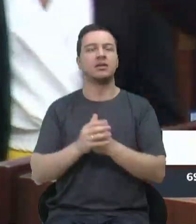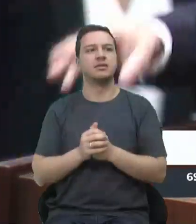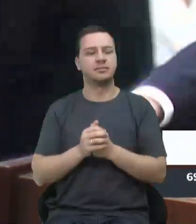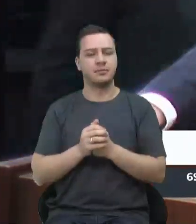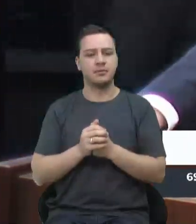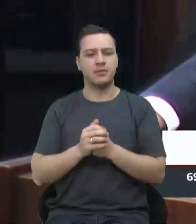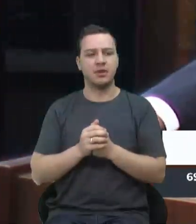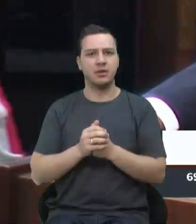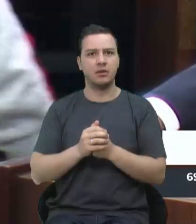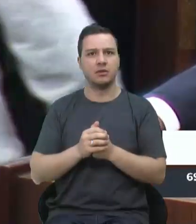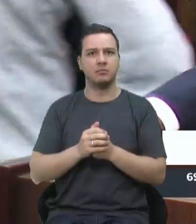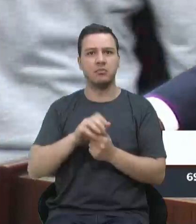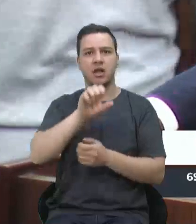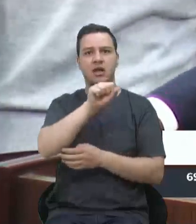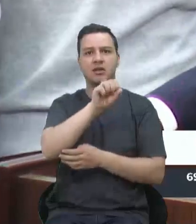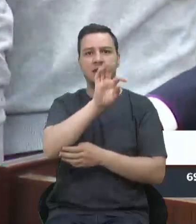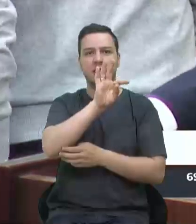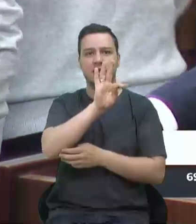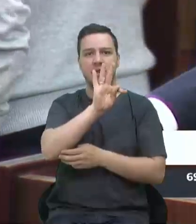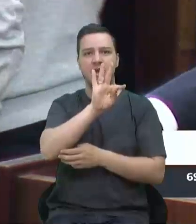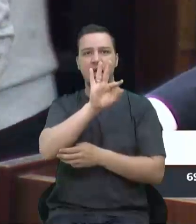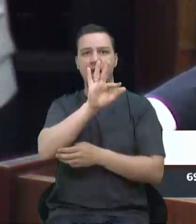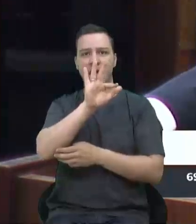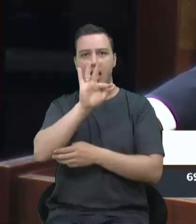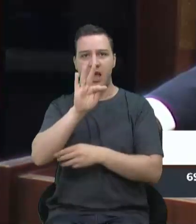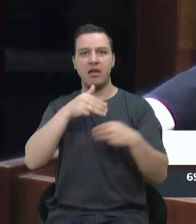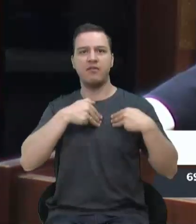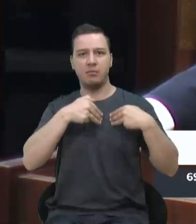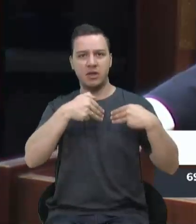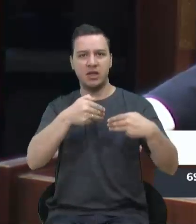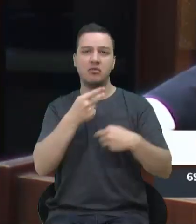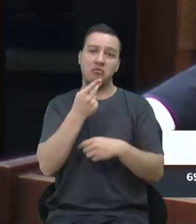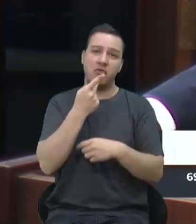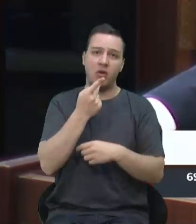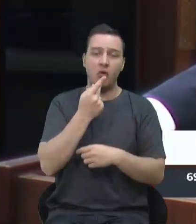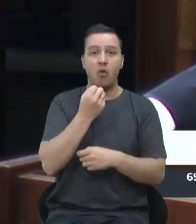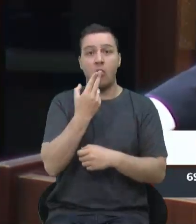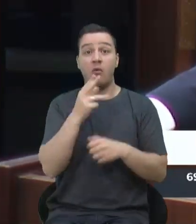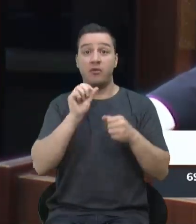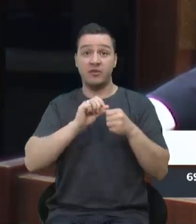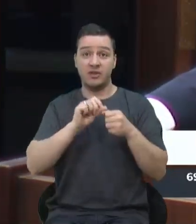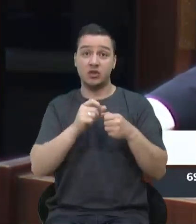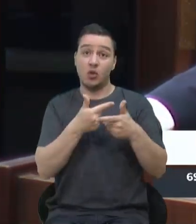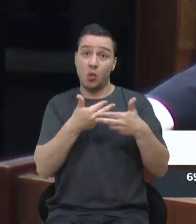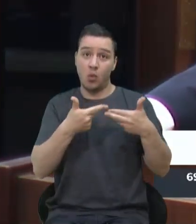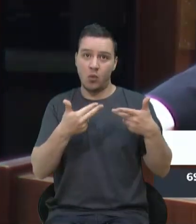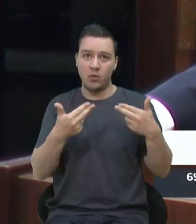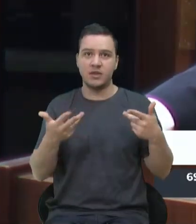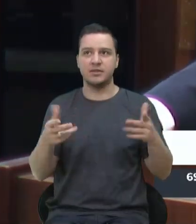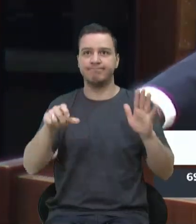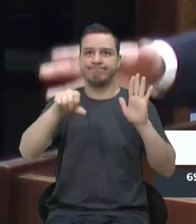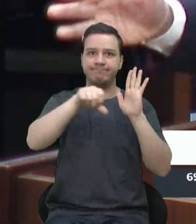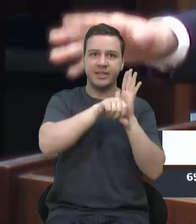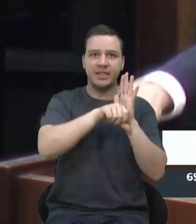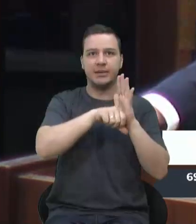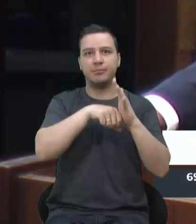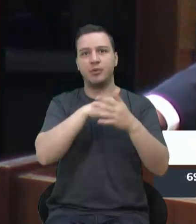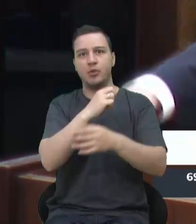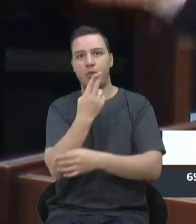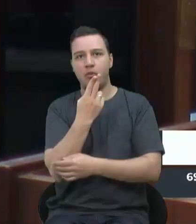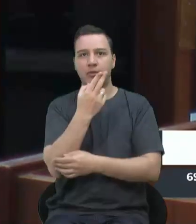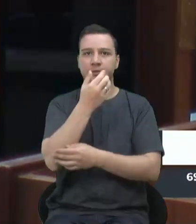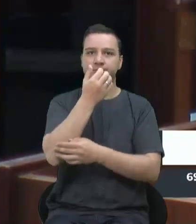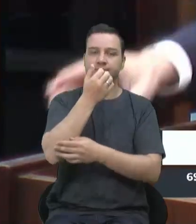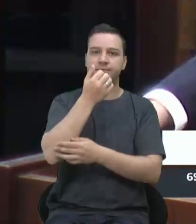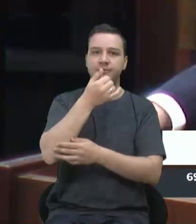haviam cometido atos, condutas inadequadas e, quem sabe, até vexaminosas e criminosas. Eu quero dizer aqui, se